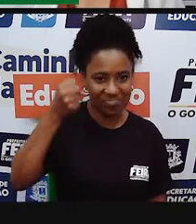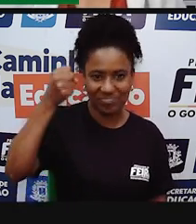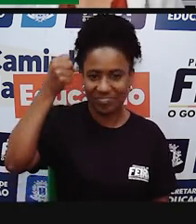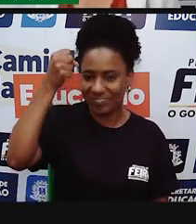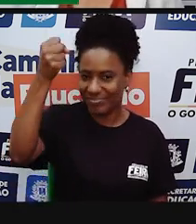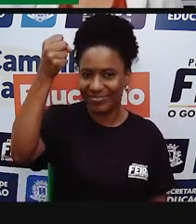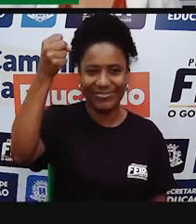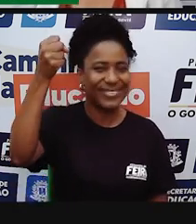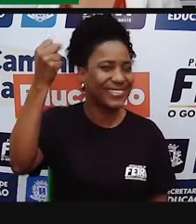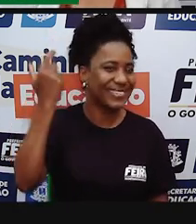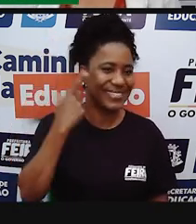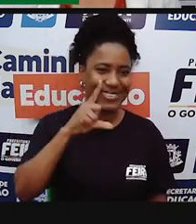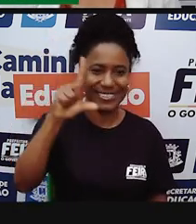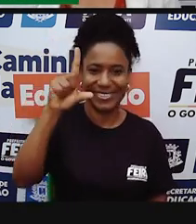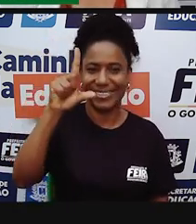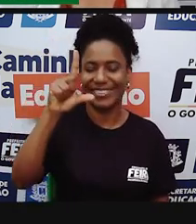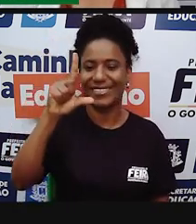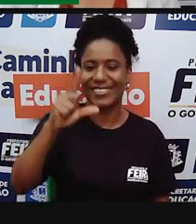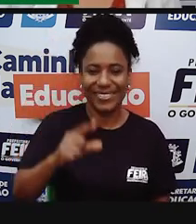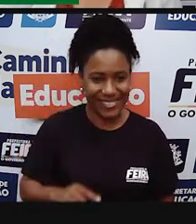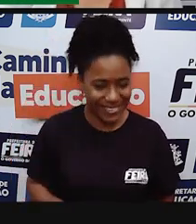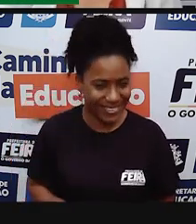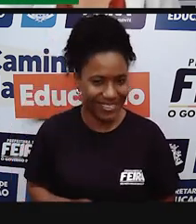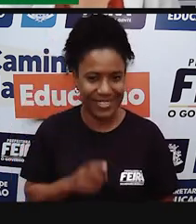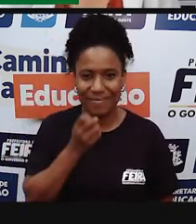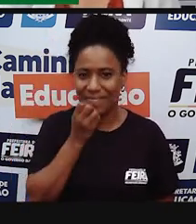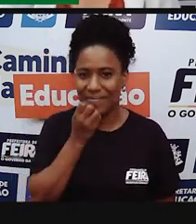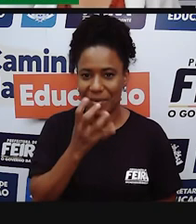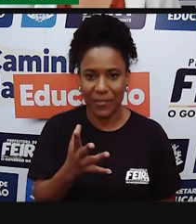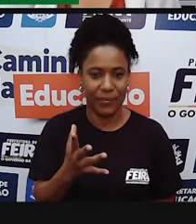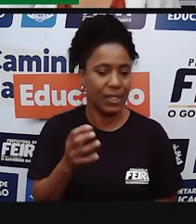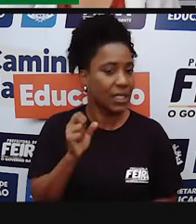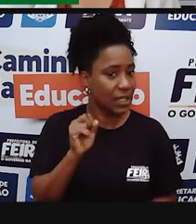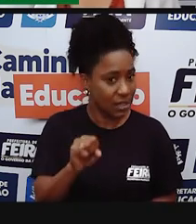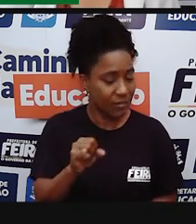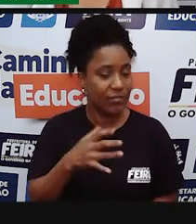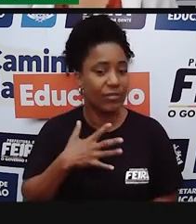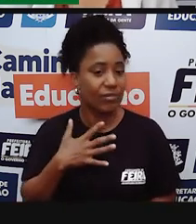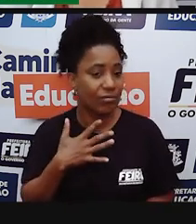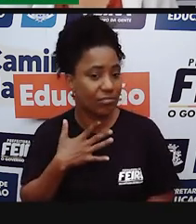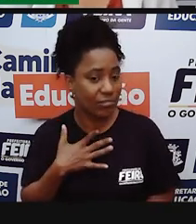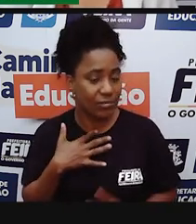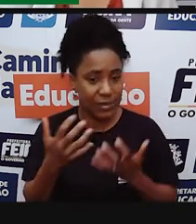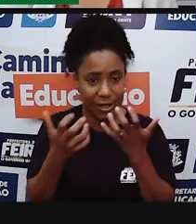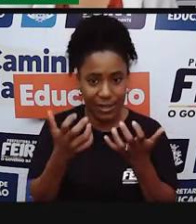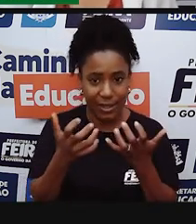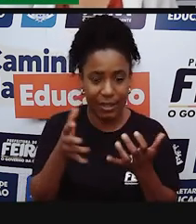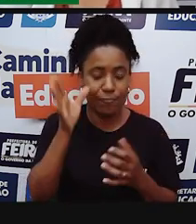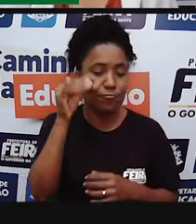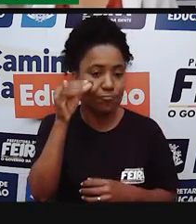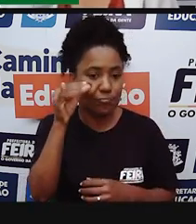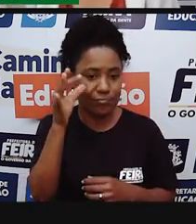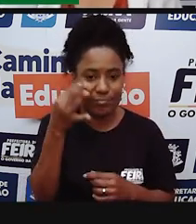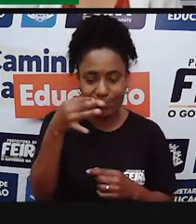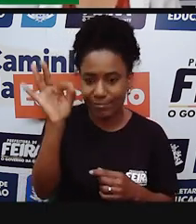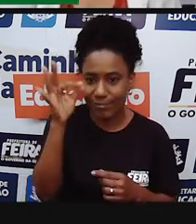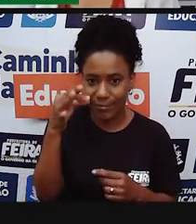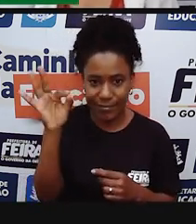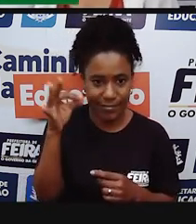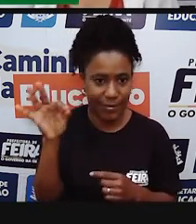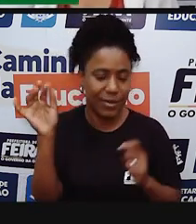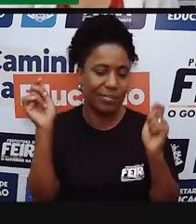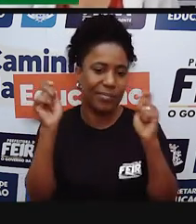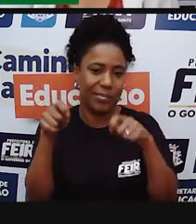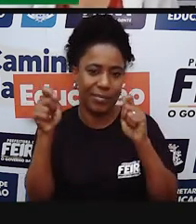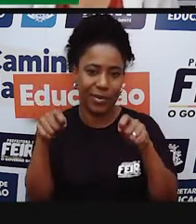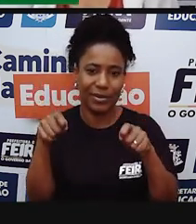seja no ranking dos maiores Ok se você quiser conferir as respostas corretas sgn basta